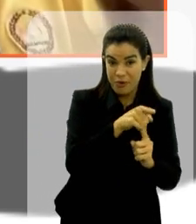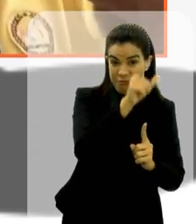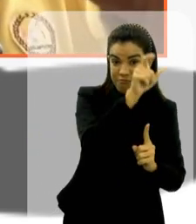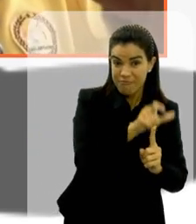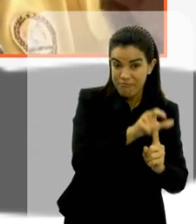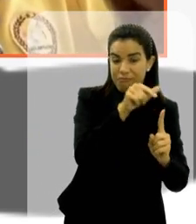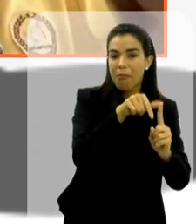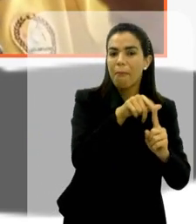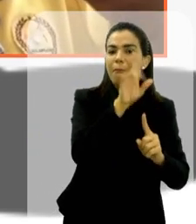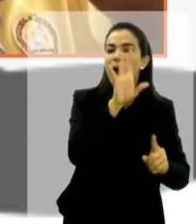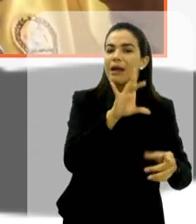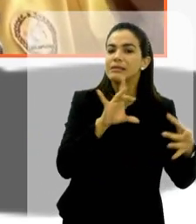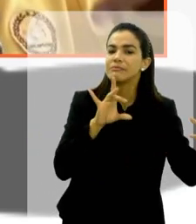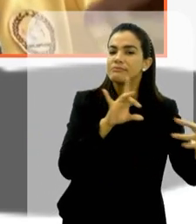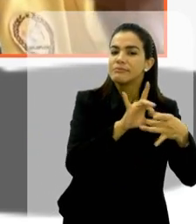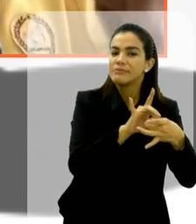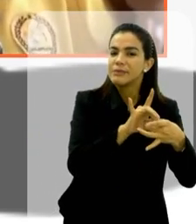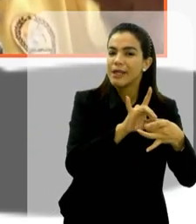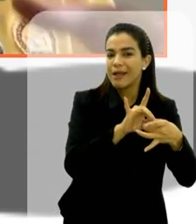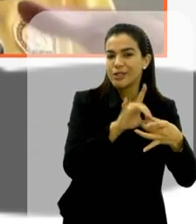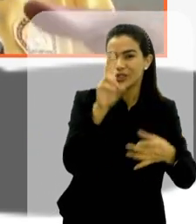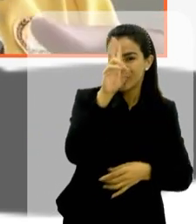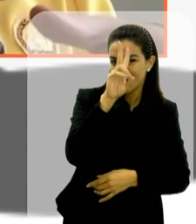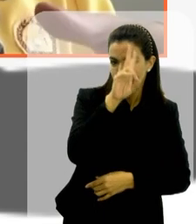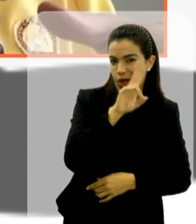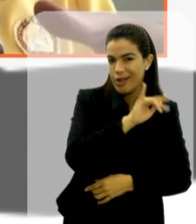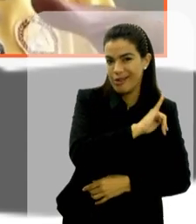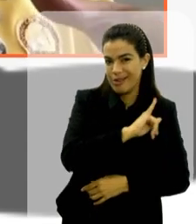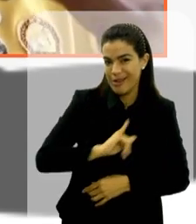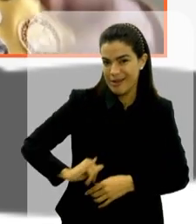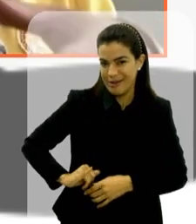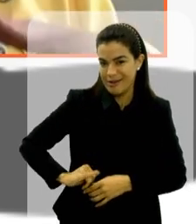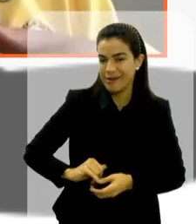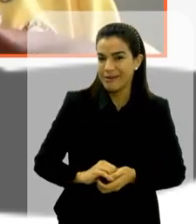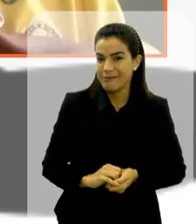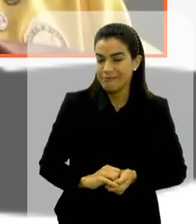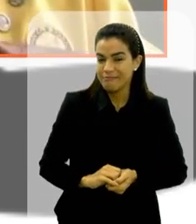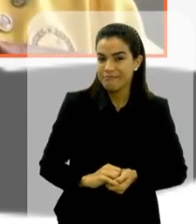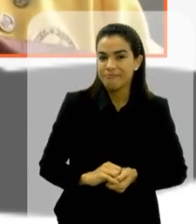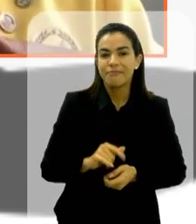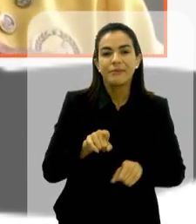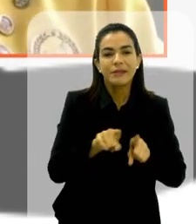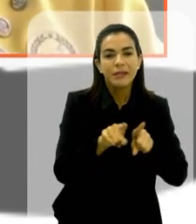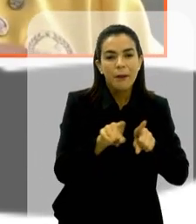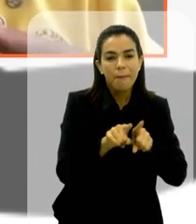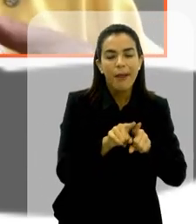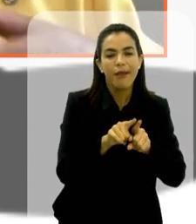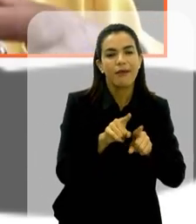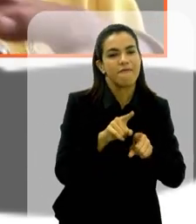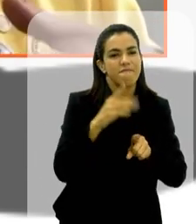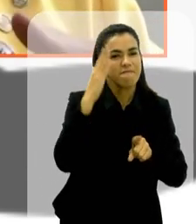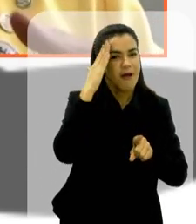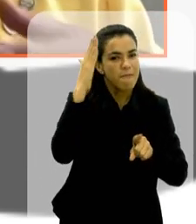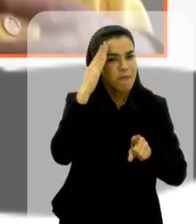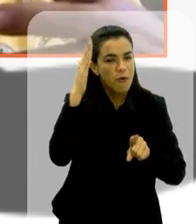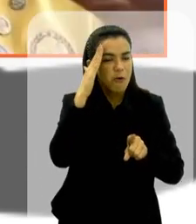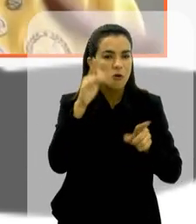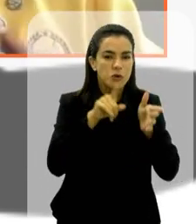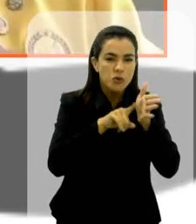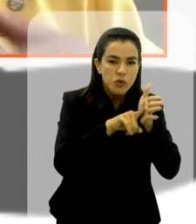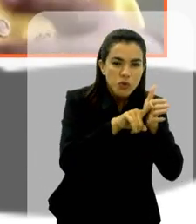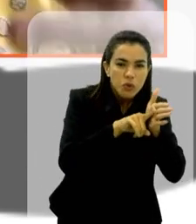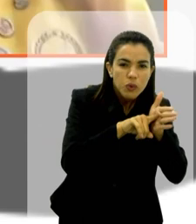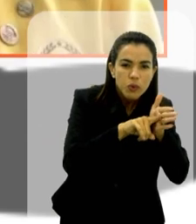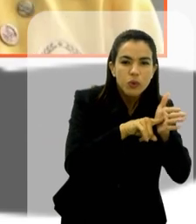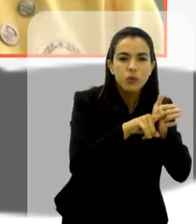mais ligado à história da Ilha do Governador. Aqueles grandes historiadores antigos que